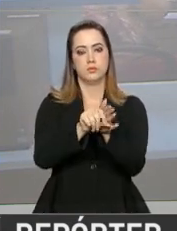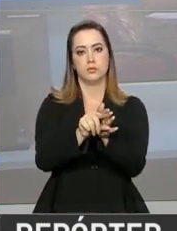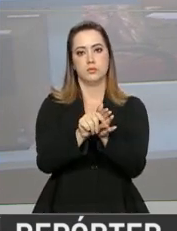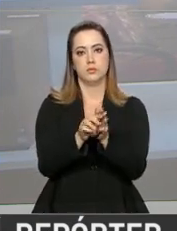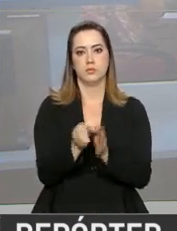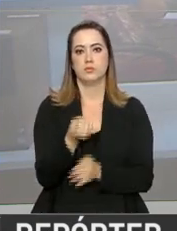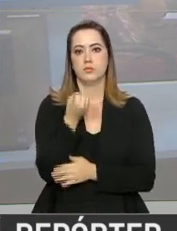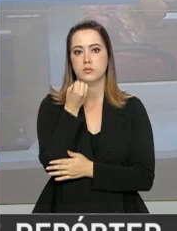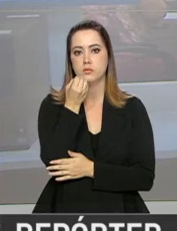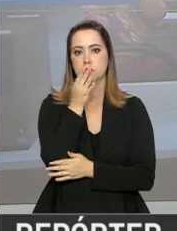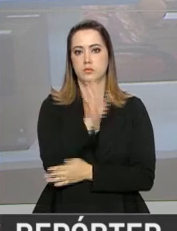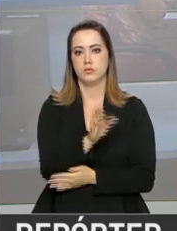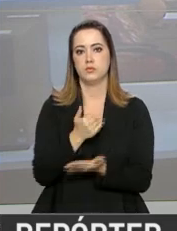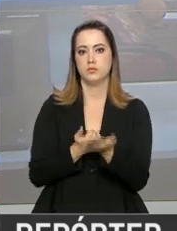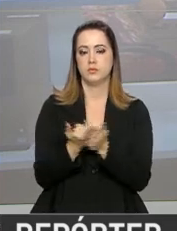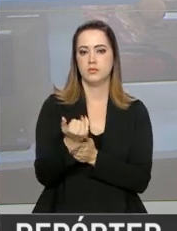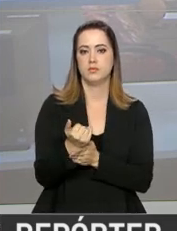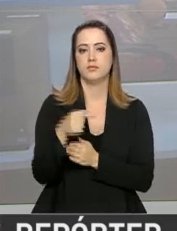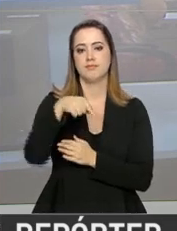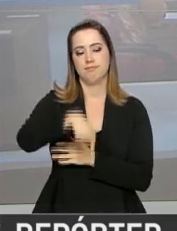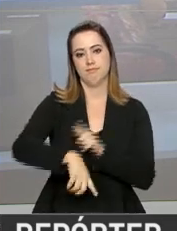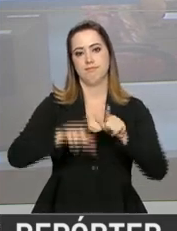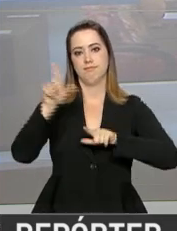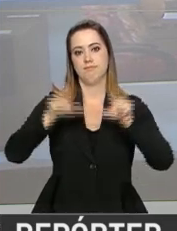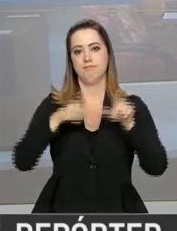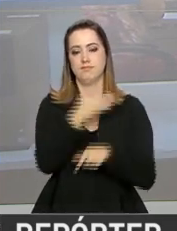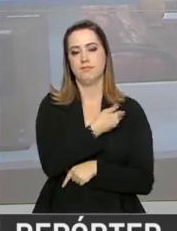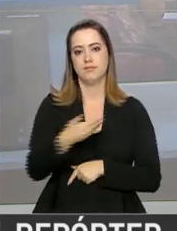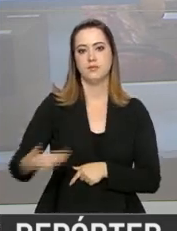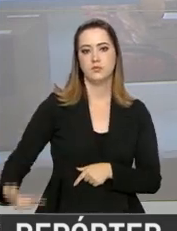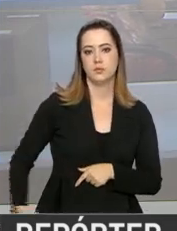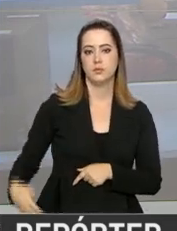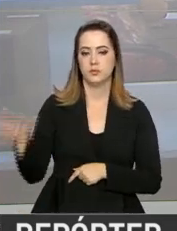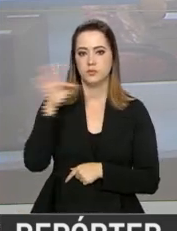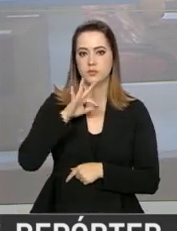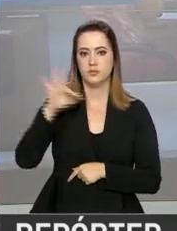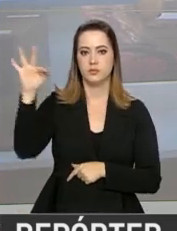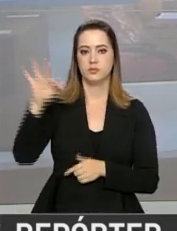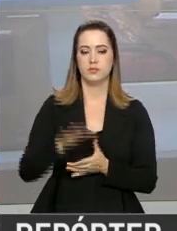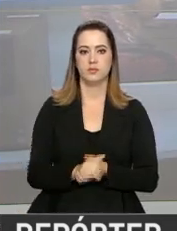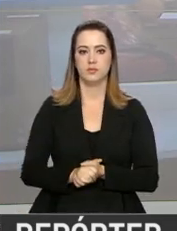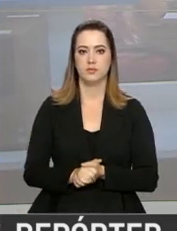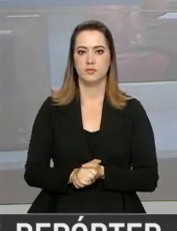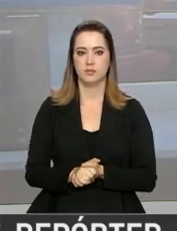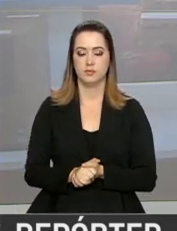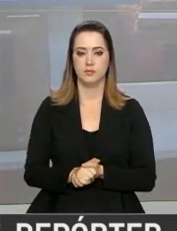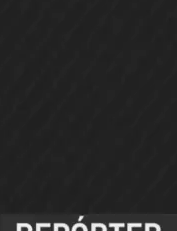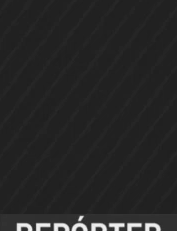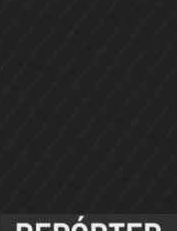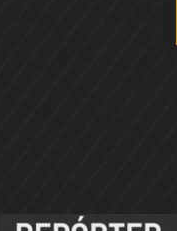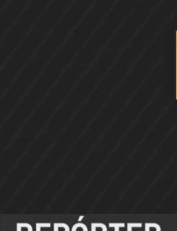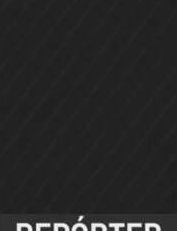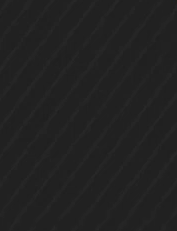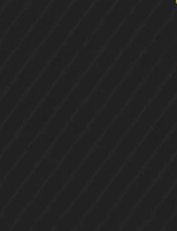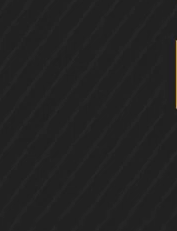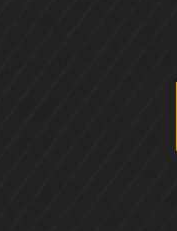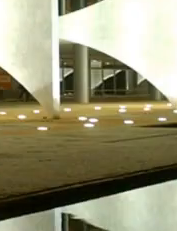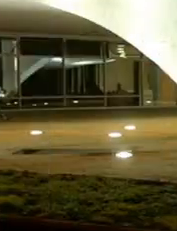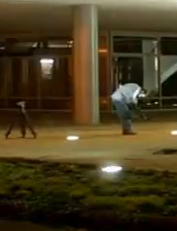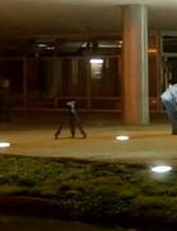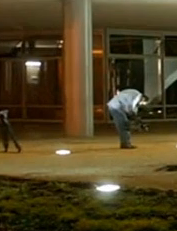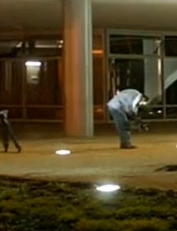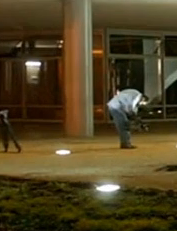em nossas redes sociais. Uma boa tarde para você. Continue com a gente aqui na NBR, a TV do Governo Federal.